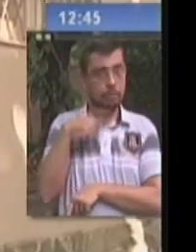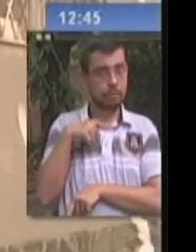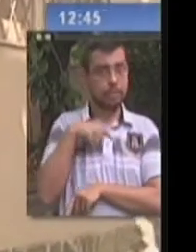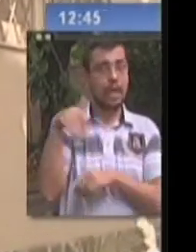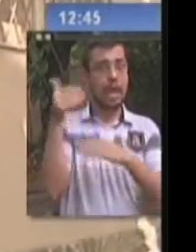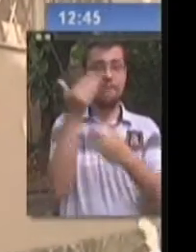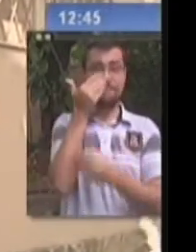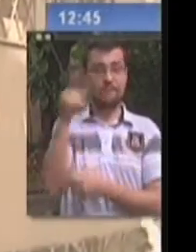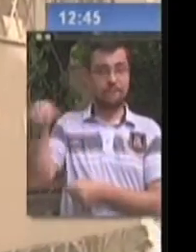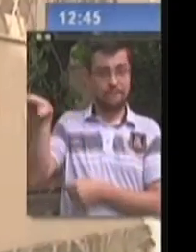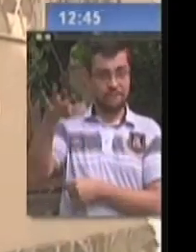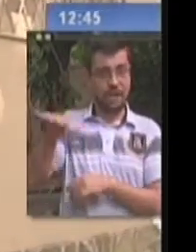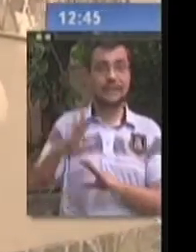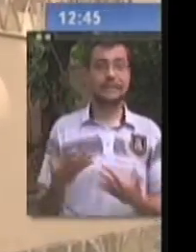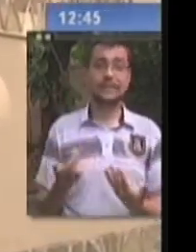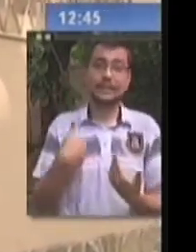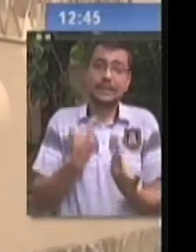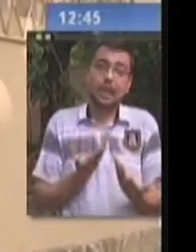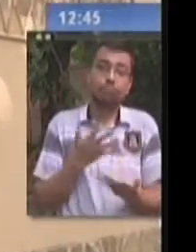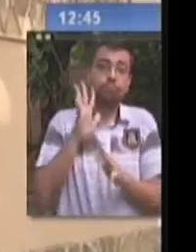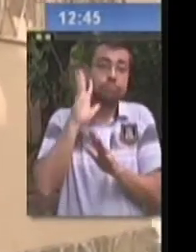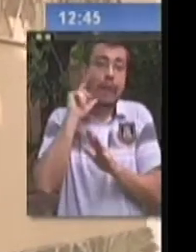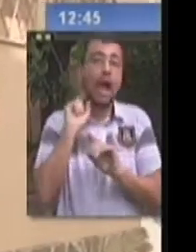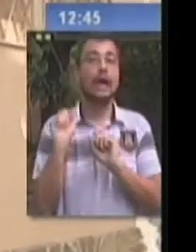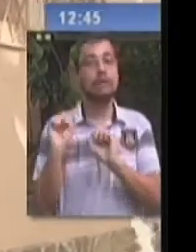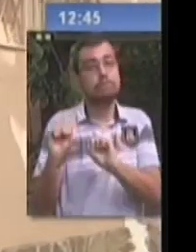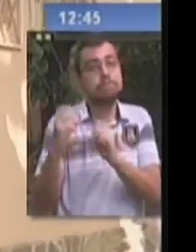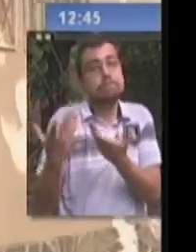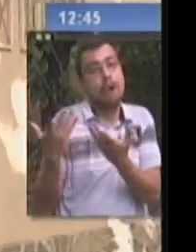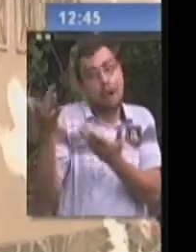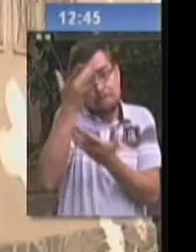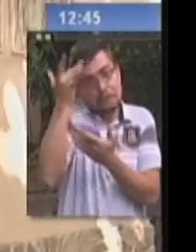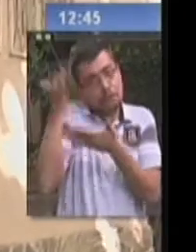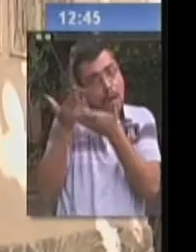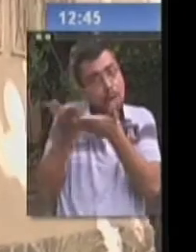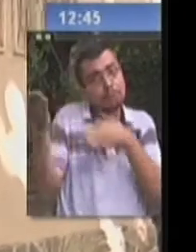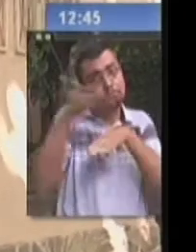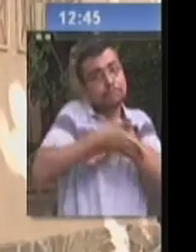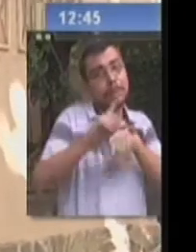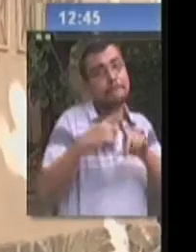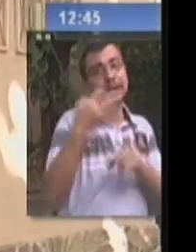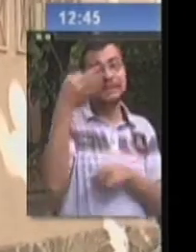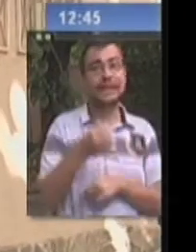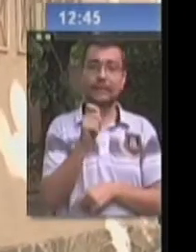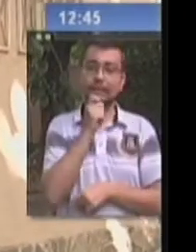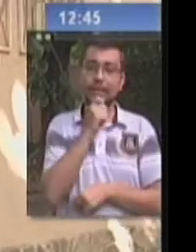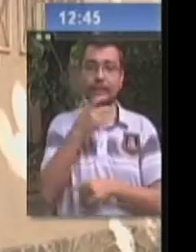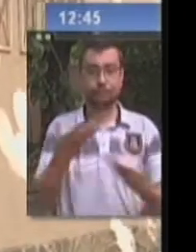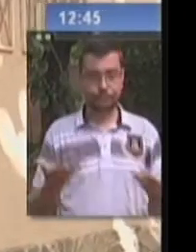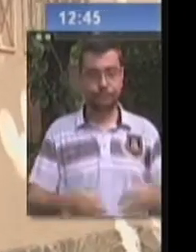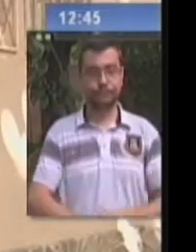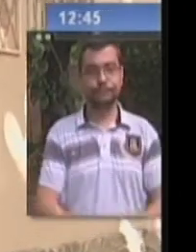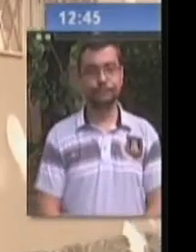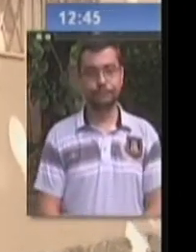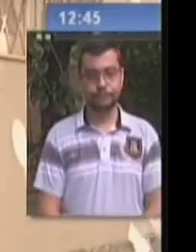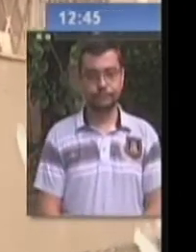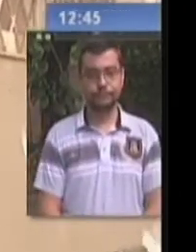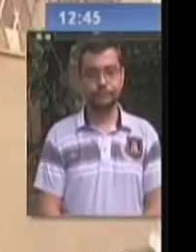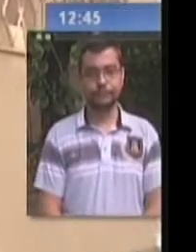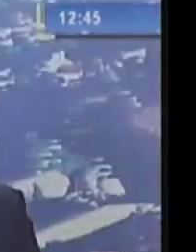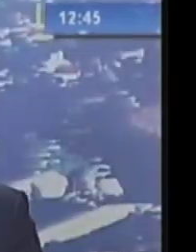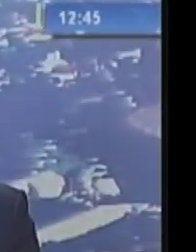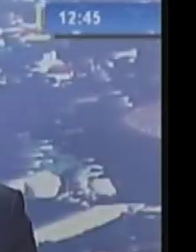programa. Portanto, há suspeita de que o local tenha sido invadido por esse público, mas ainda não há confirmação. É com você, Stanley.